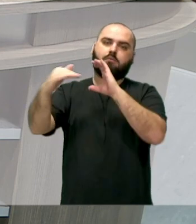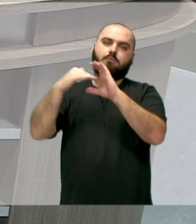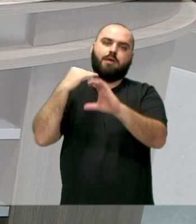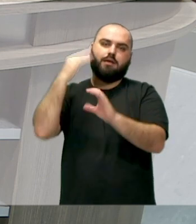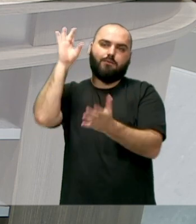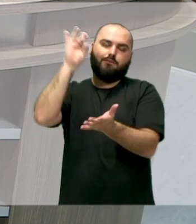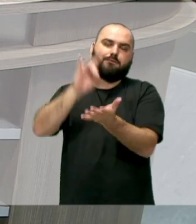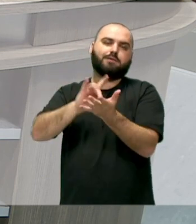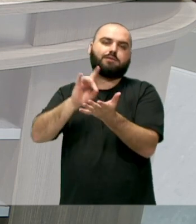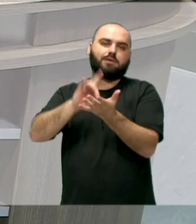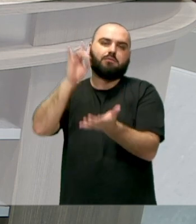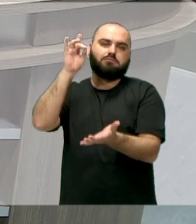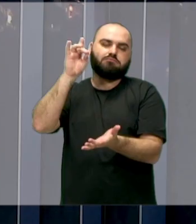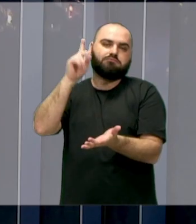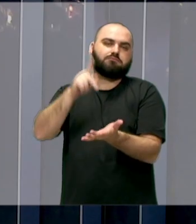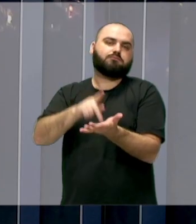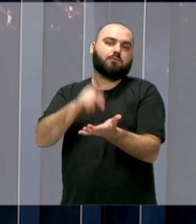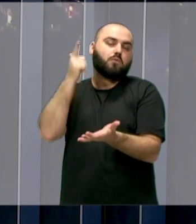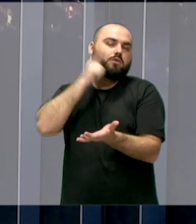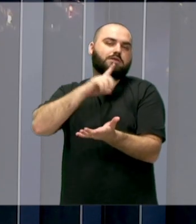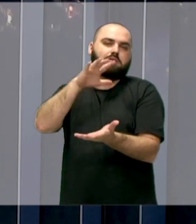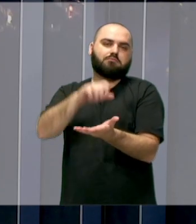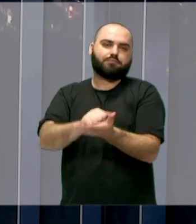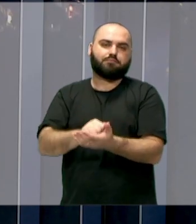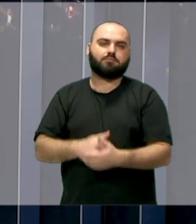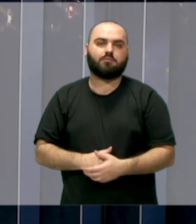confirmando a inscrição. Corre lá, ó, é